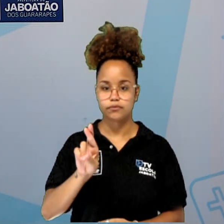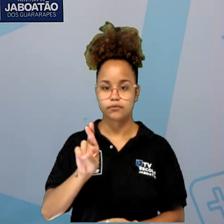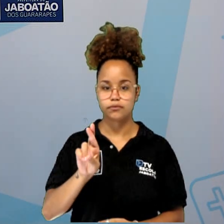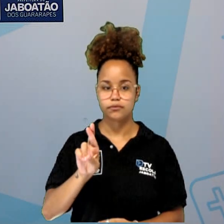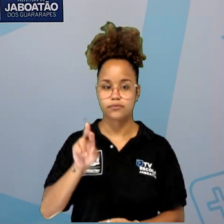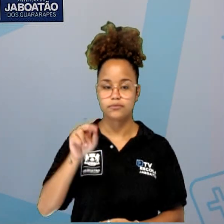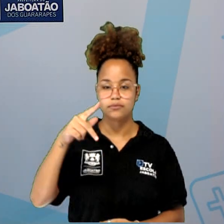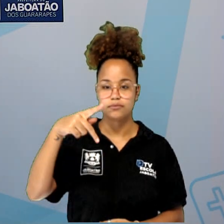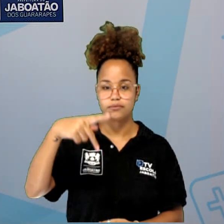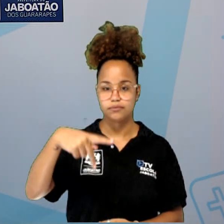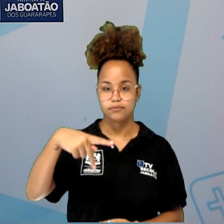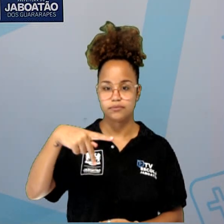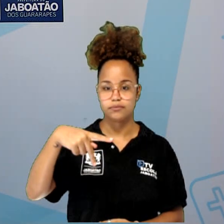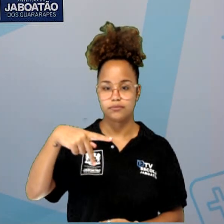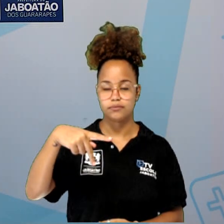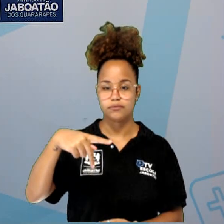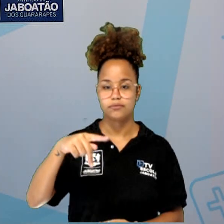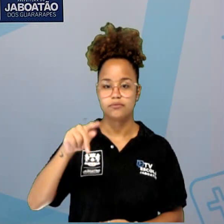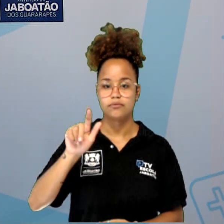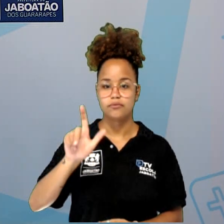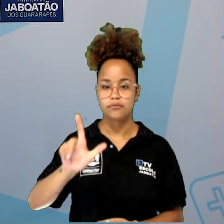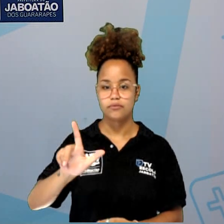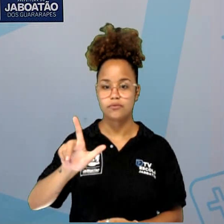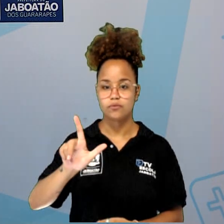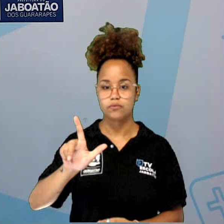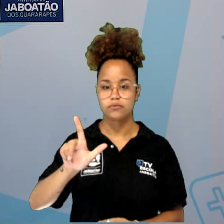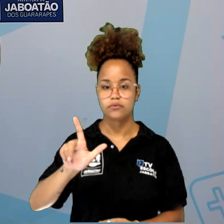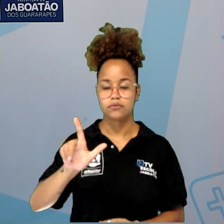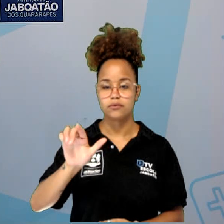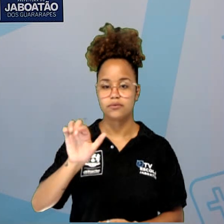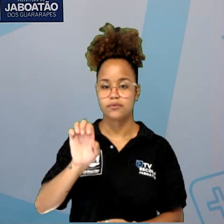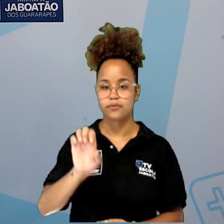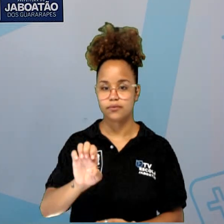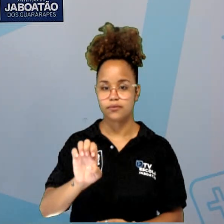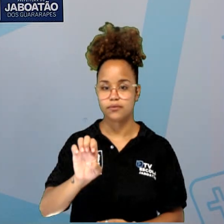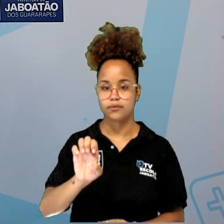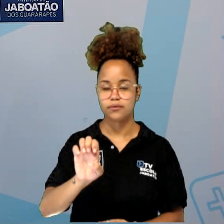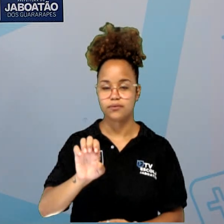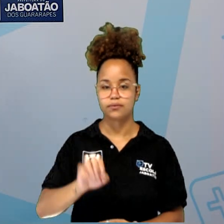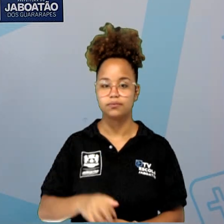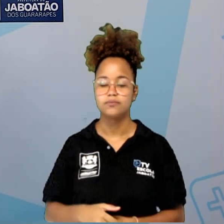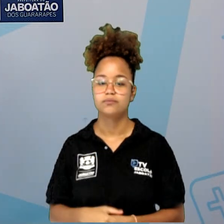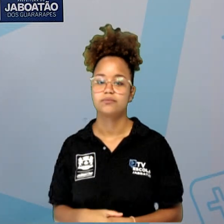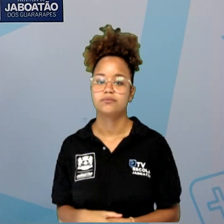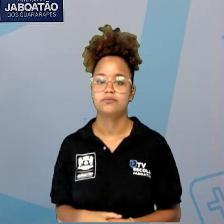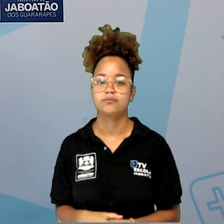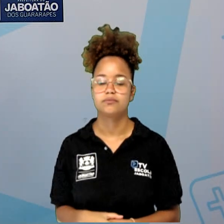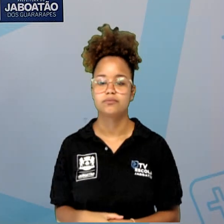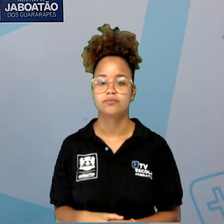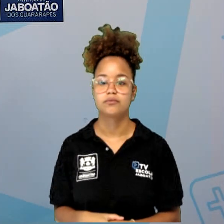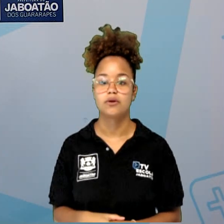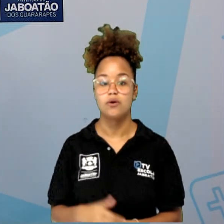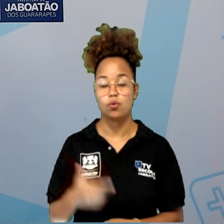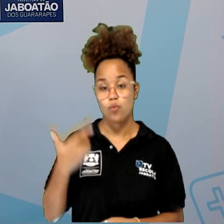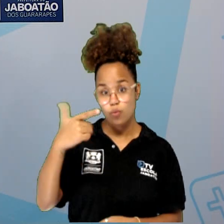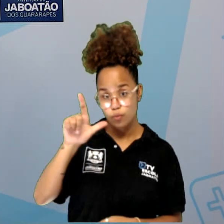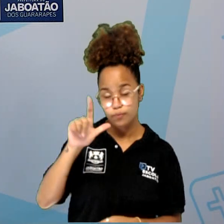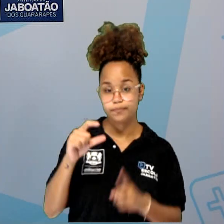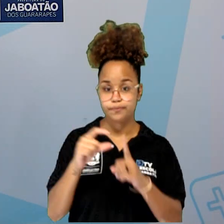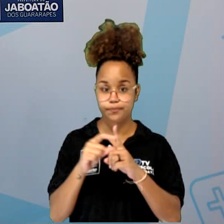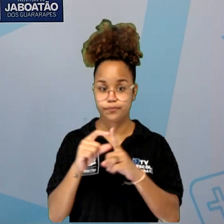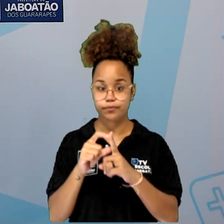R, P, L, E. Vamos para a próxima